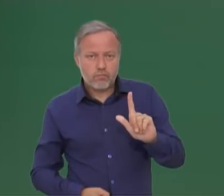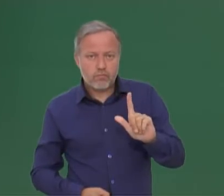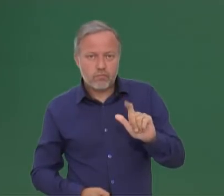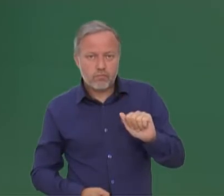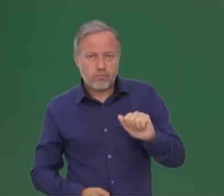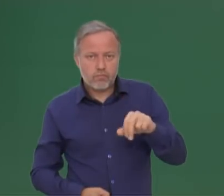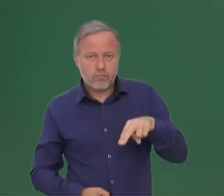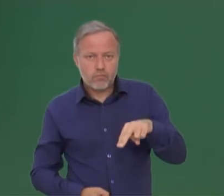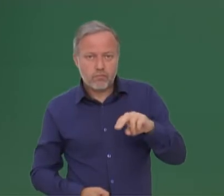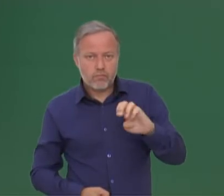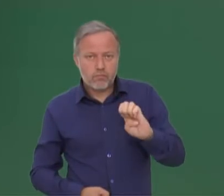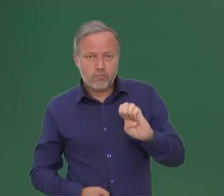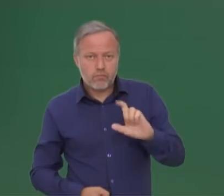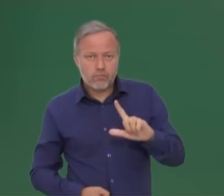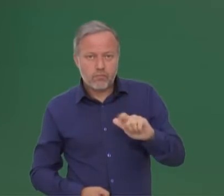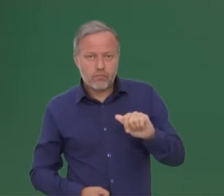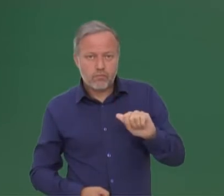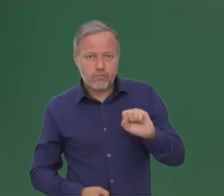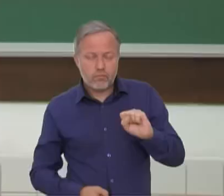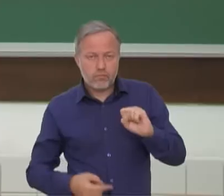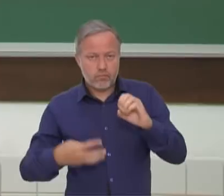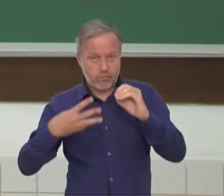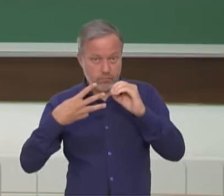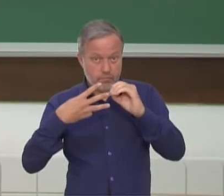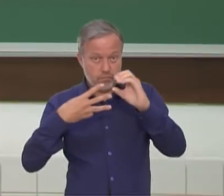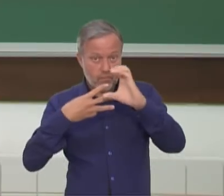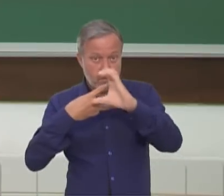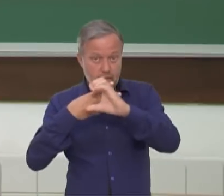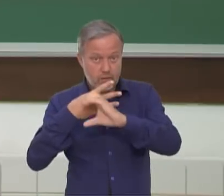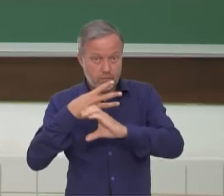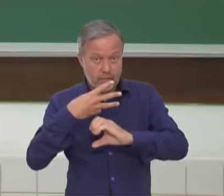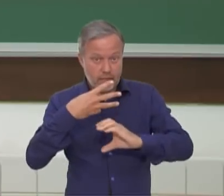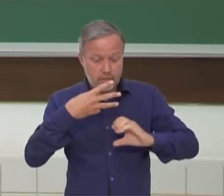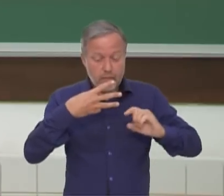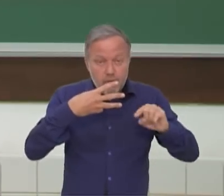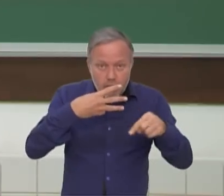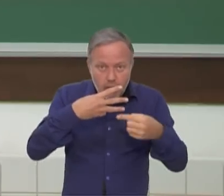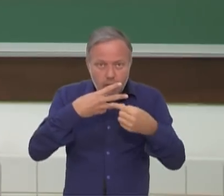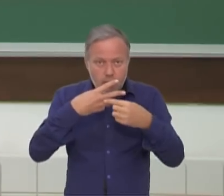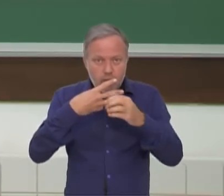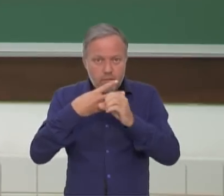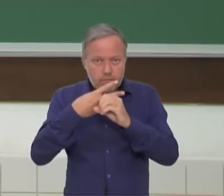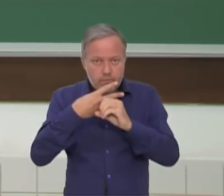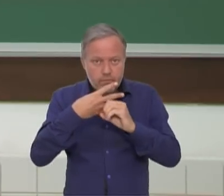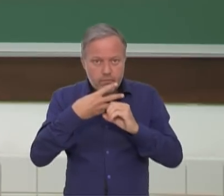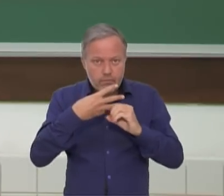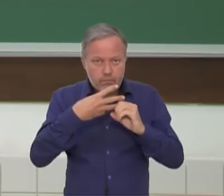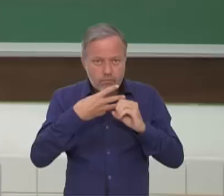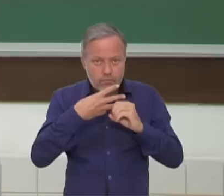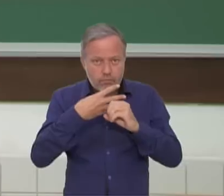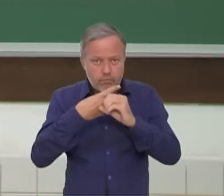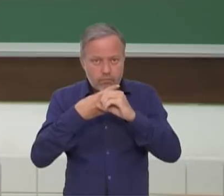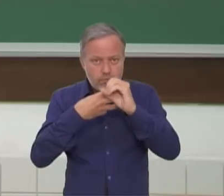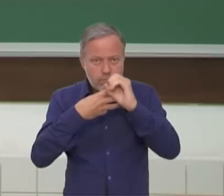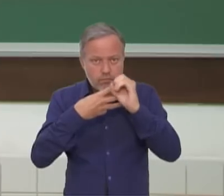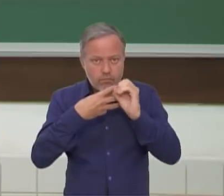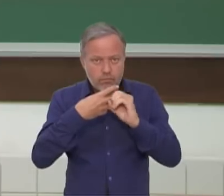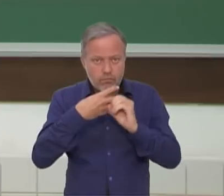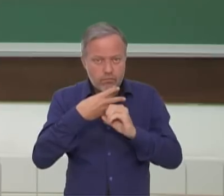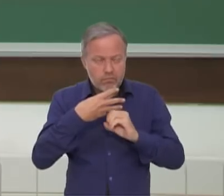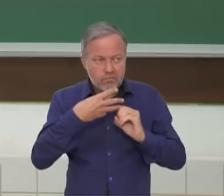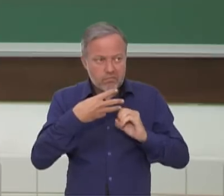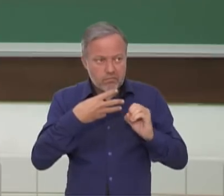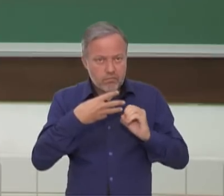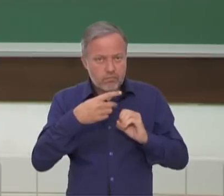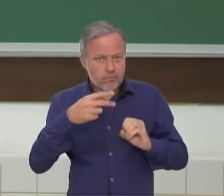funções específicas na nossa célula. Então eu quero que vocês entendam que a gente vai falar de célula em muitas e muitas aulas, e